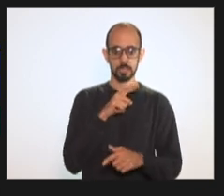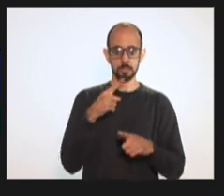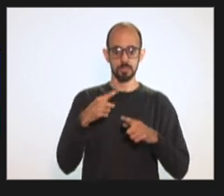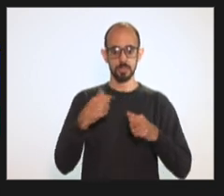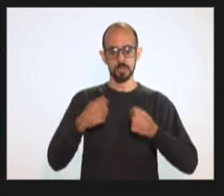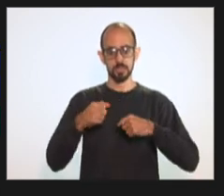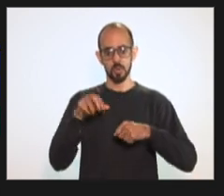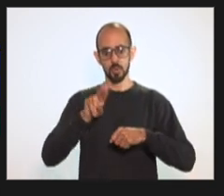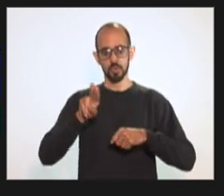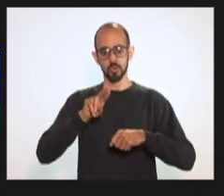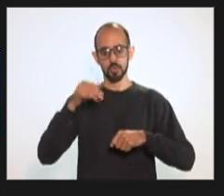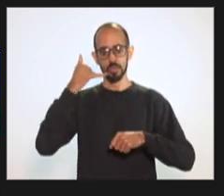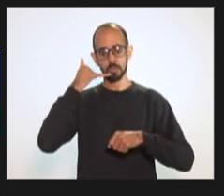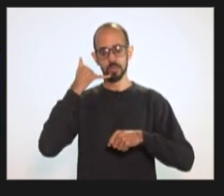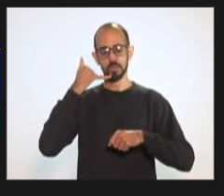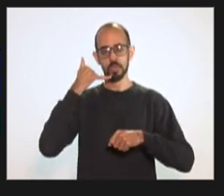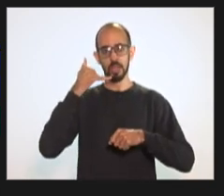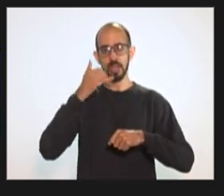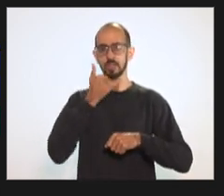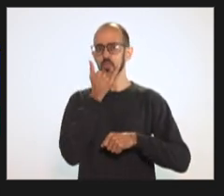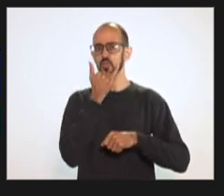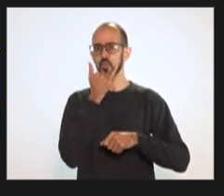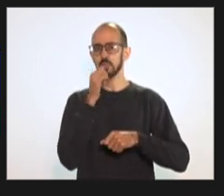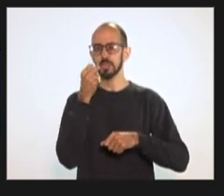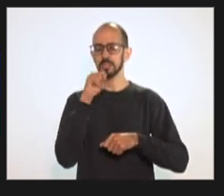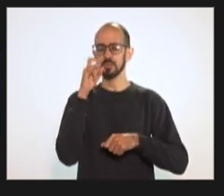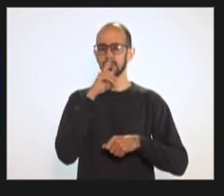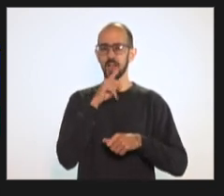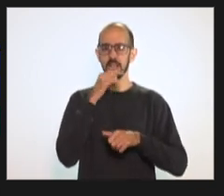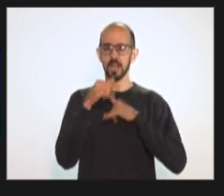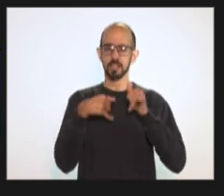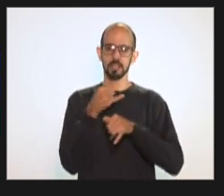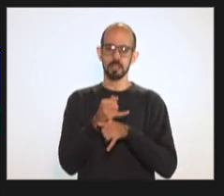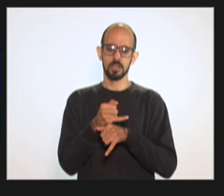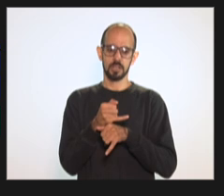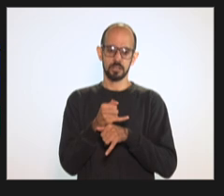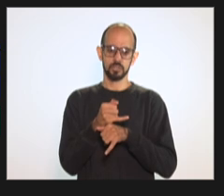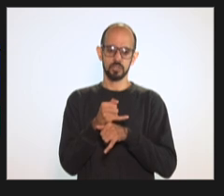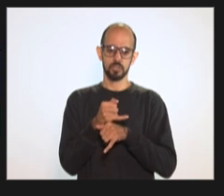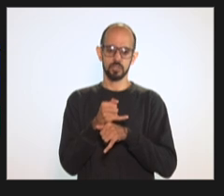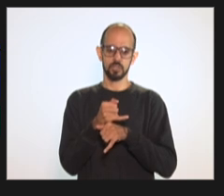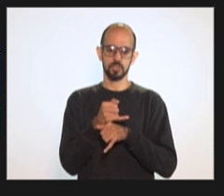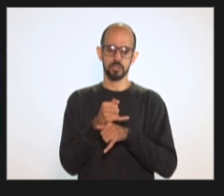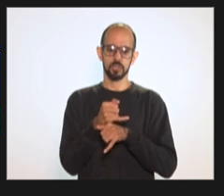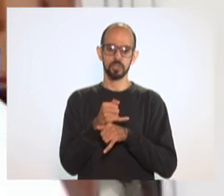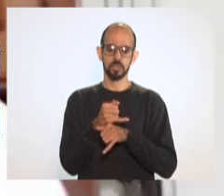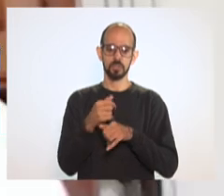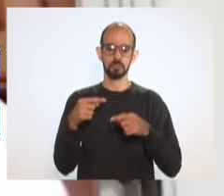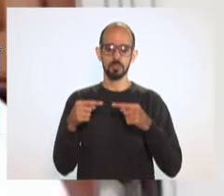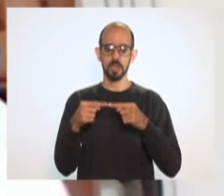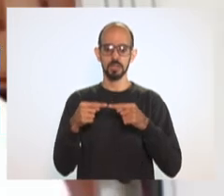celular. Já peço desculpas antecipadas se houver algum problema. Nosso parecer é favorável.